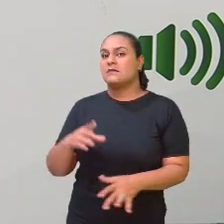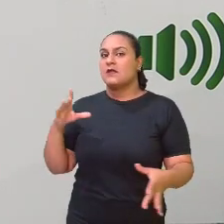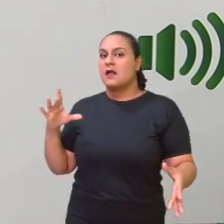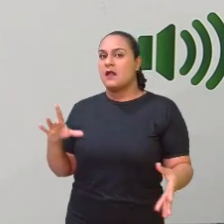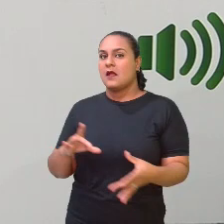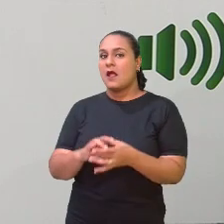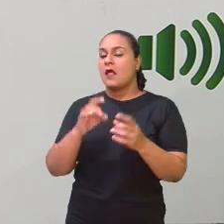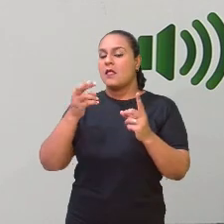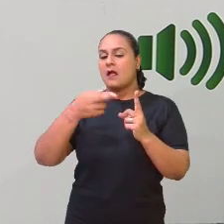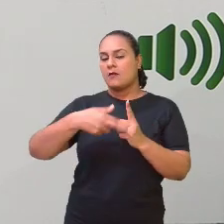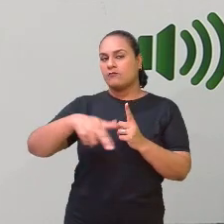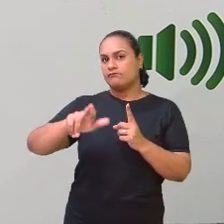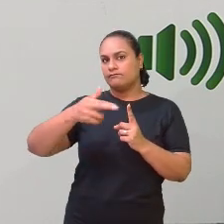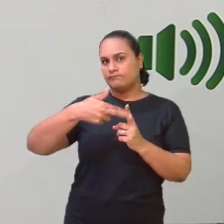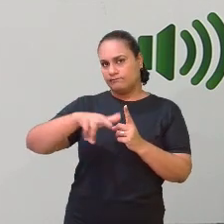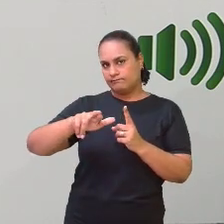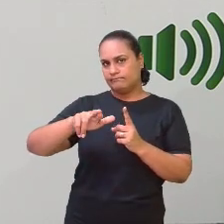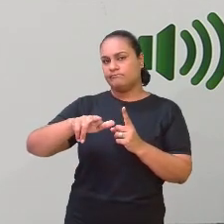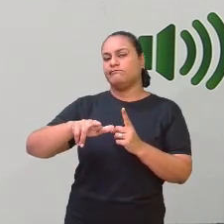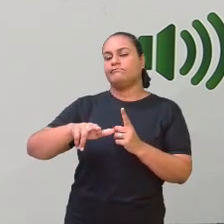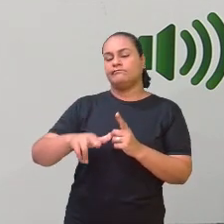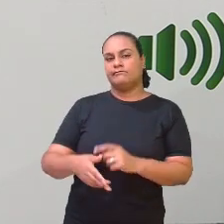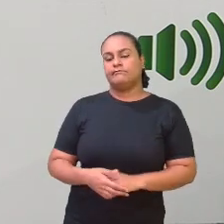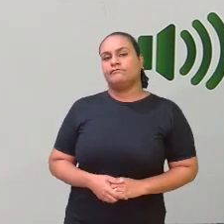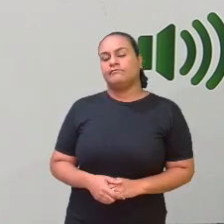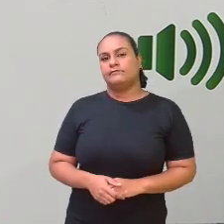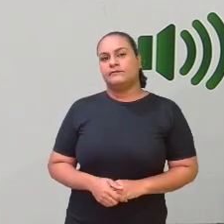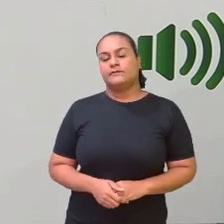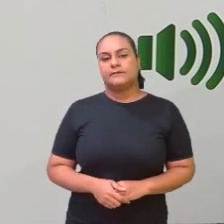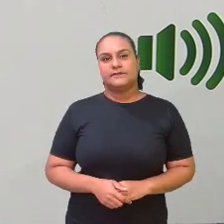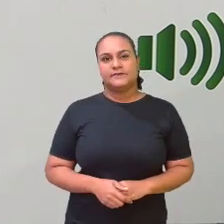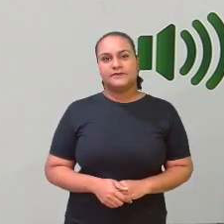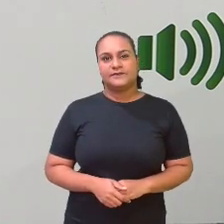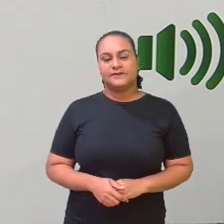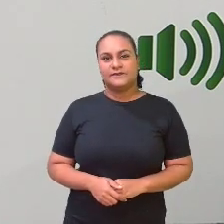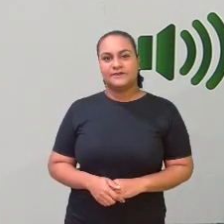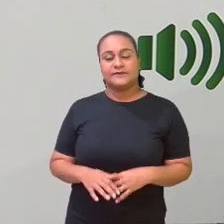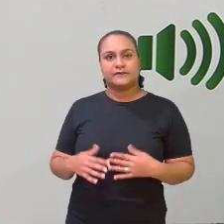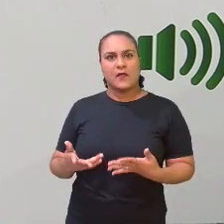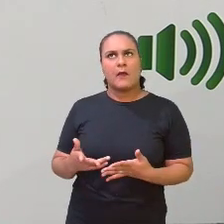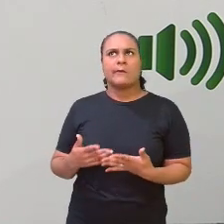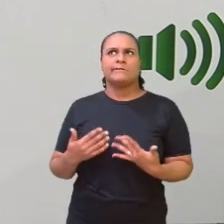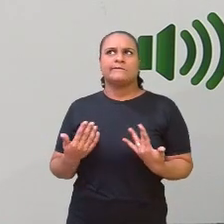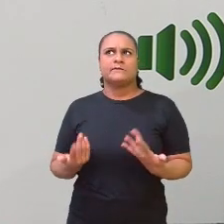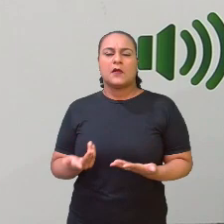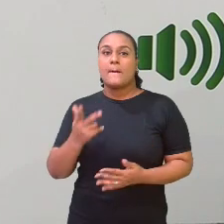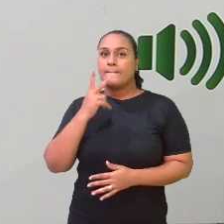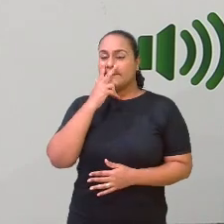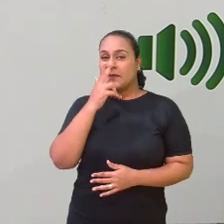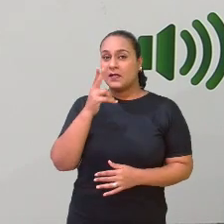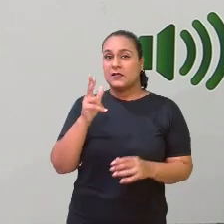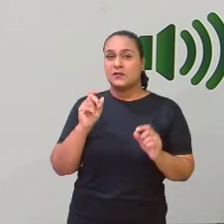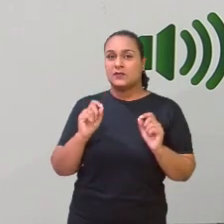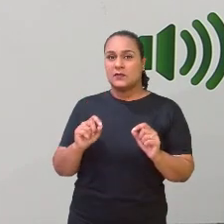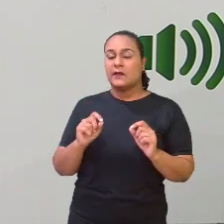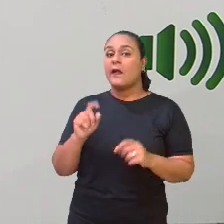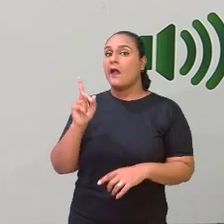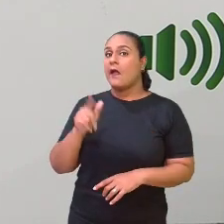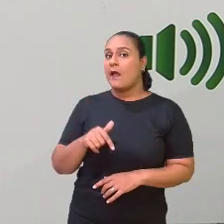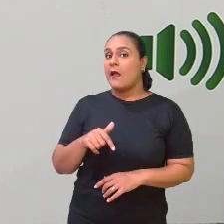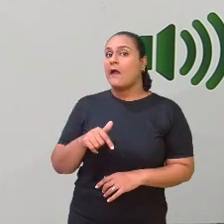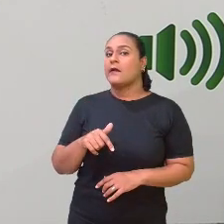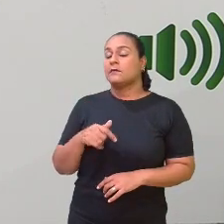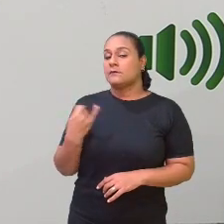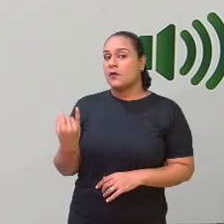a religiosidade, né? Então, é muito parecido até, inclusive, gente, isso é um detalhe